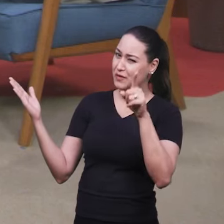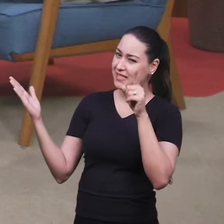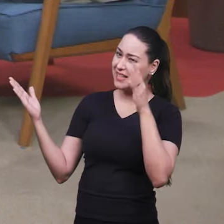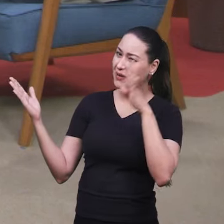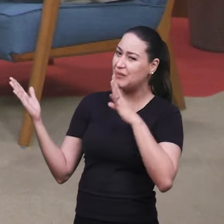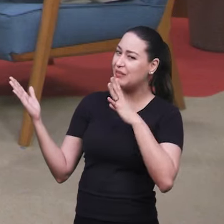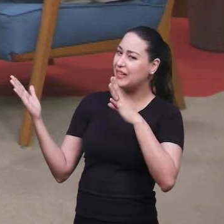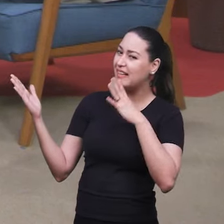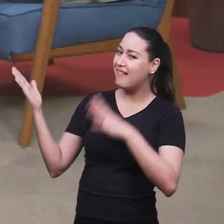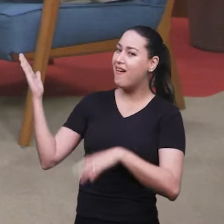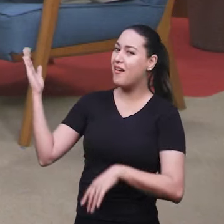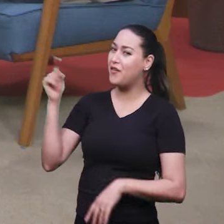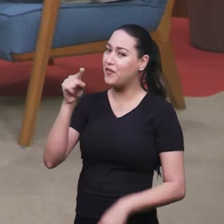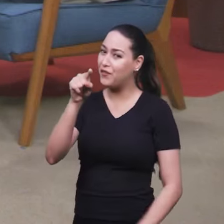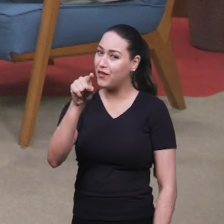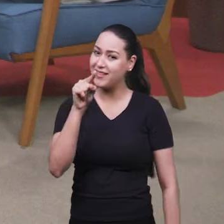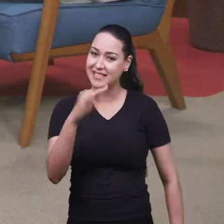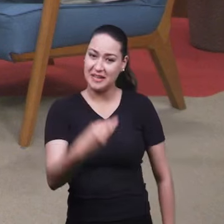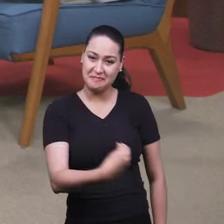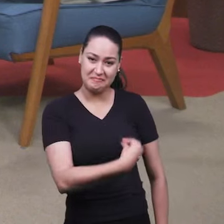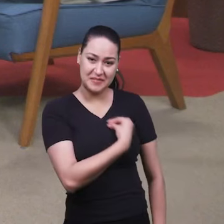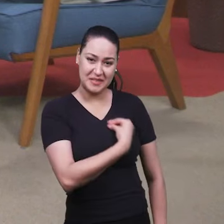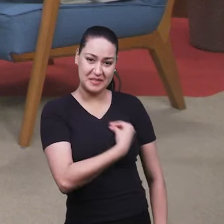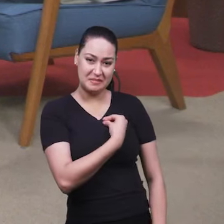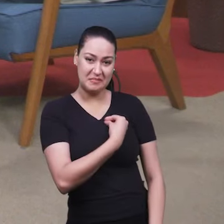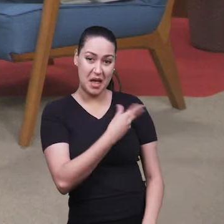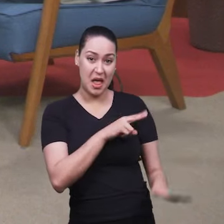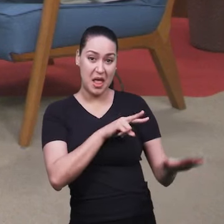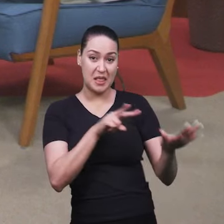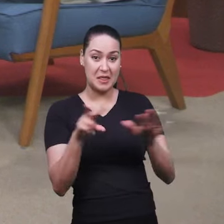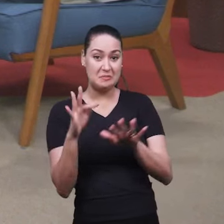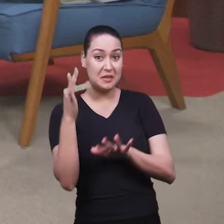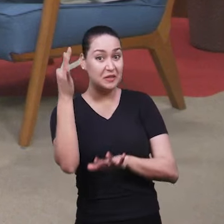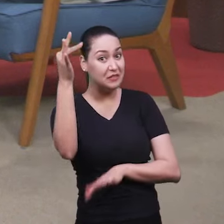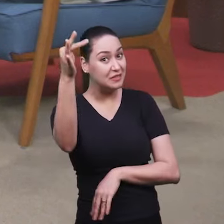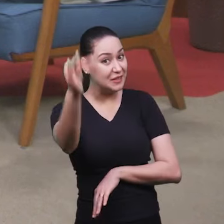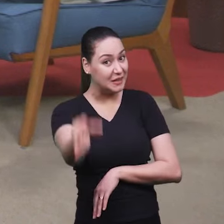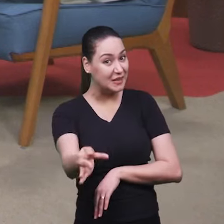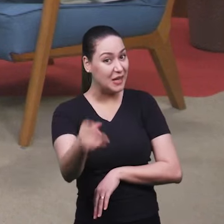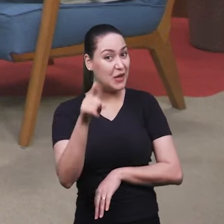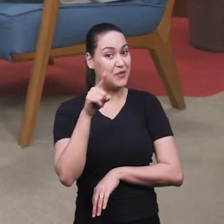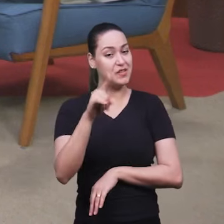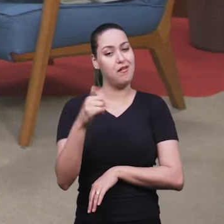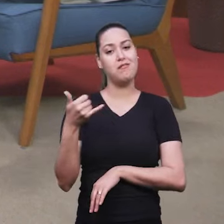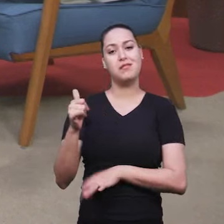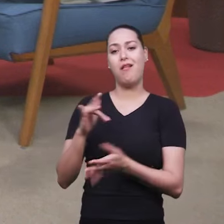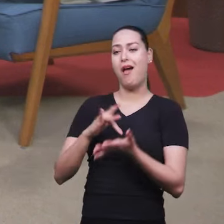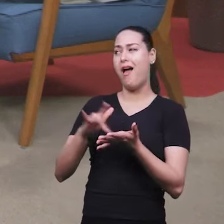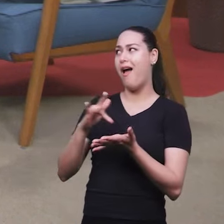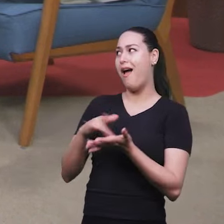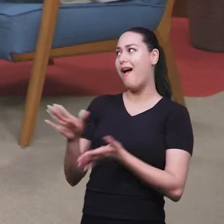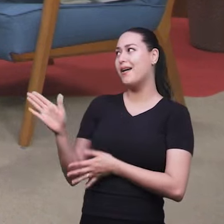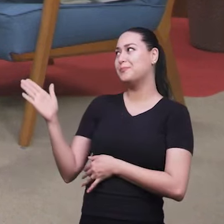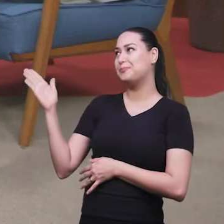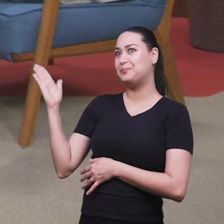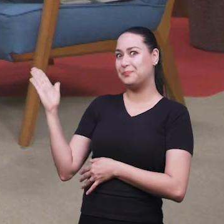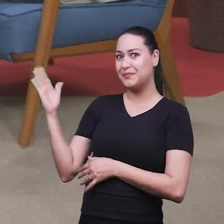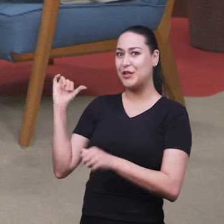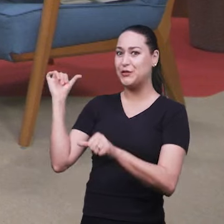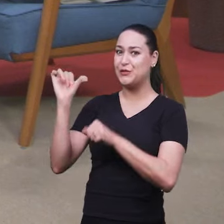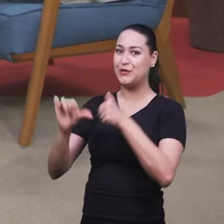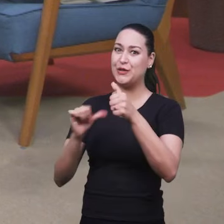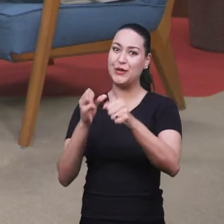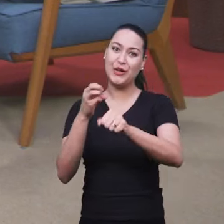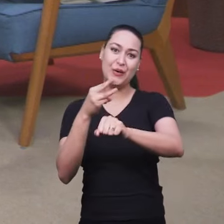acompanha continuamente esse programa, que esse QR Code é para você participar da próxima edição. Você aponta a câmera do seu celular para ele, seu celular vai